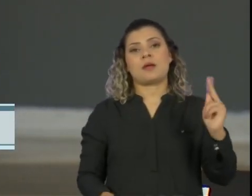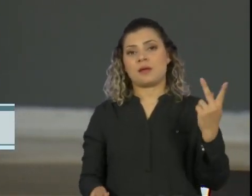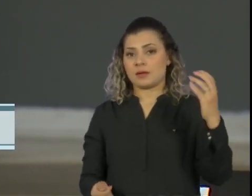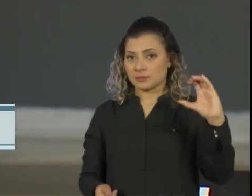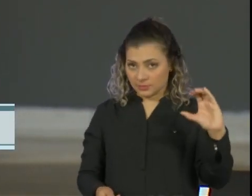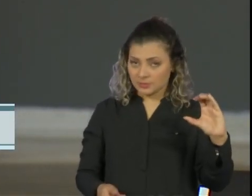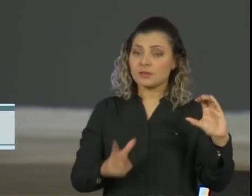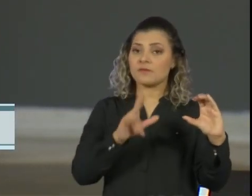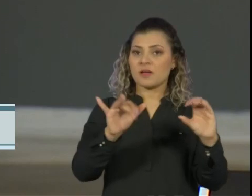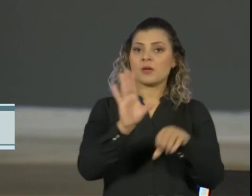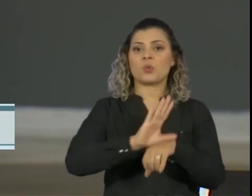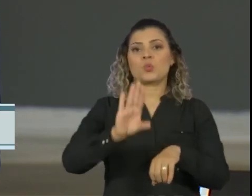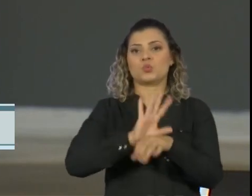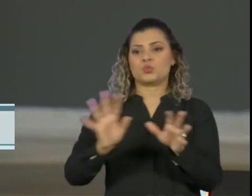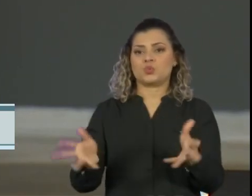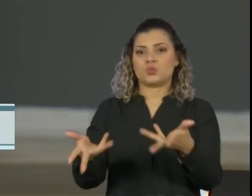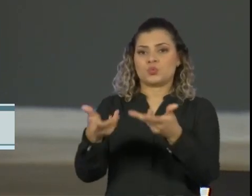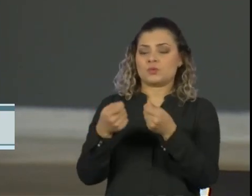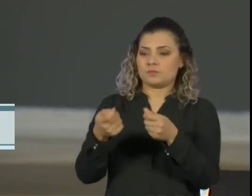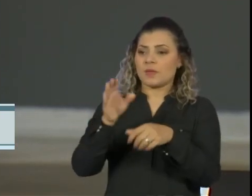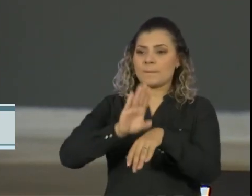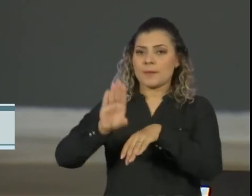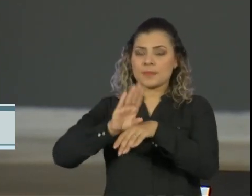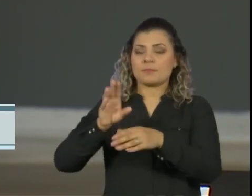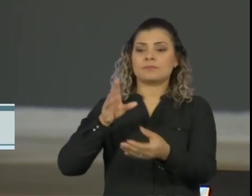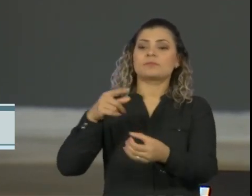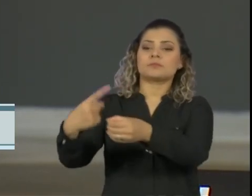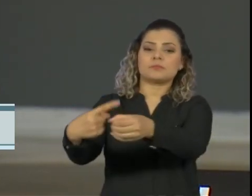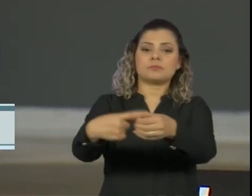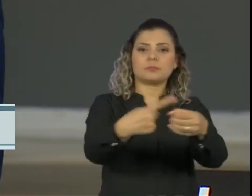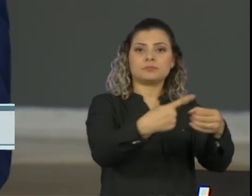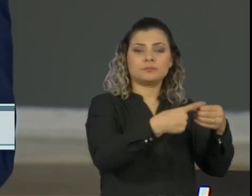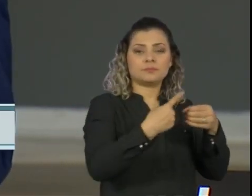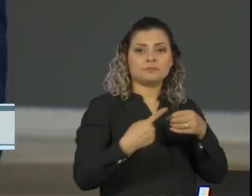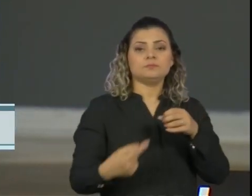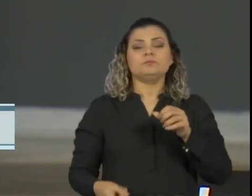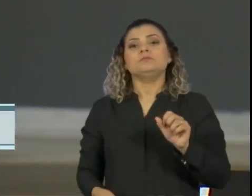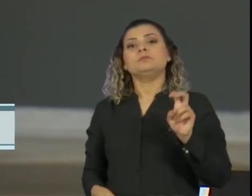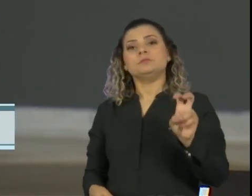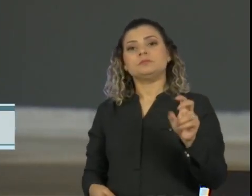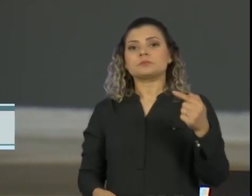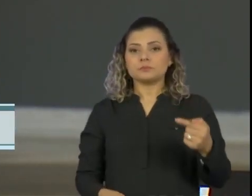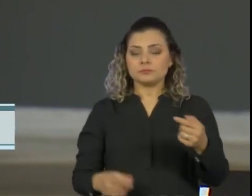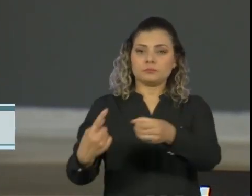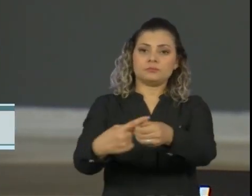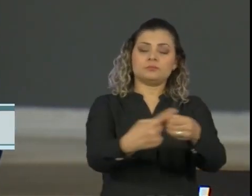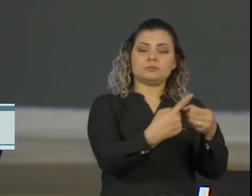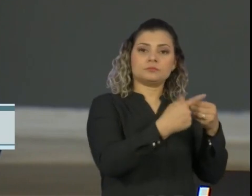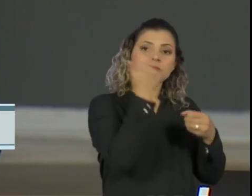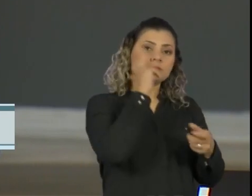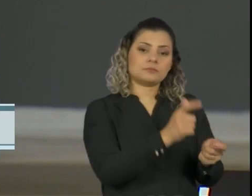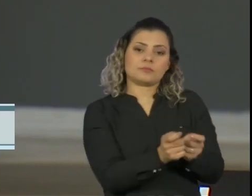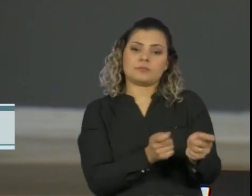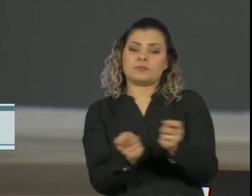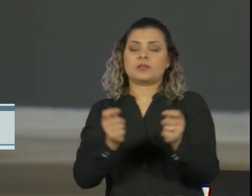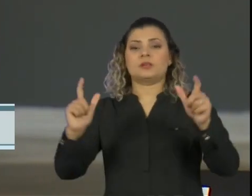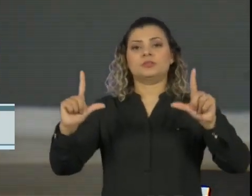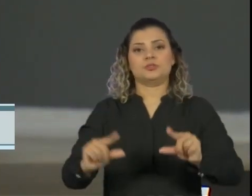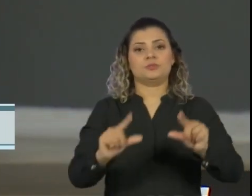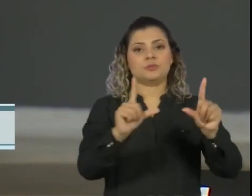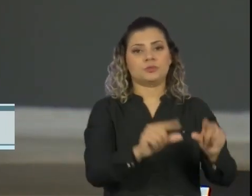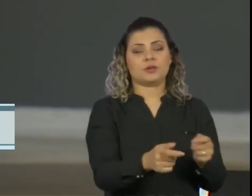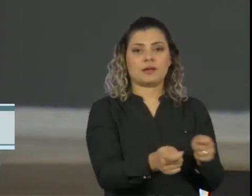fazer essa qualificação nos municípios indicados, esses 57, para que a gente possa diminuir ainda mais a taxa